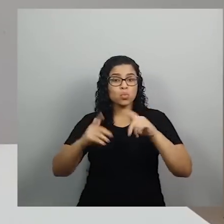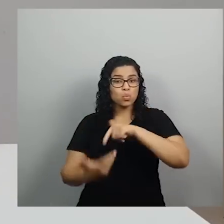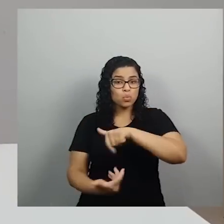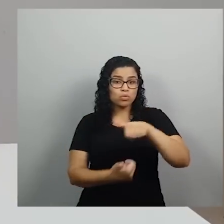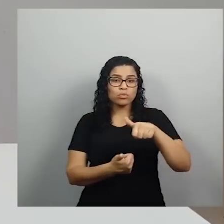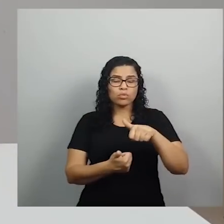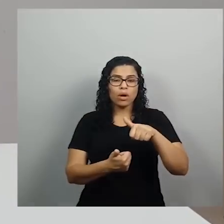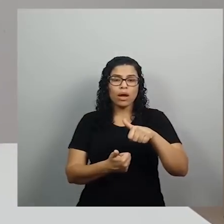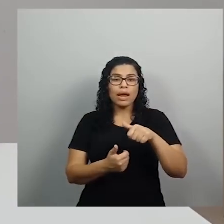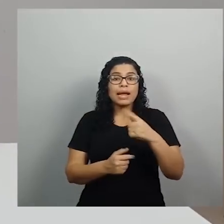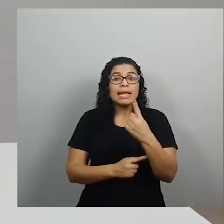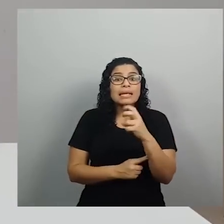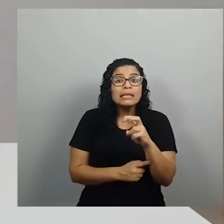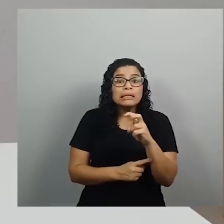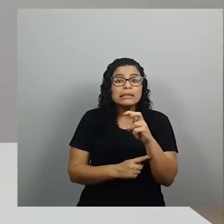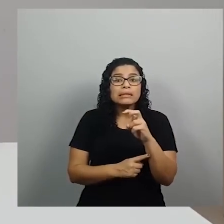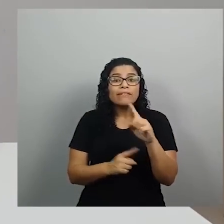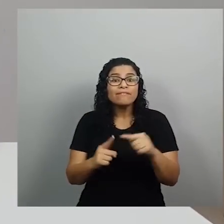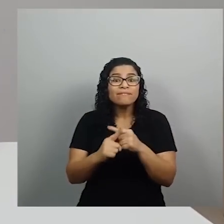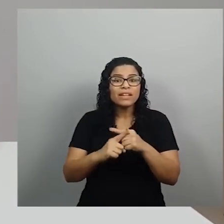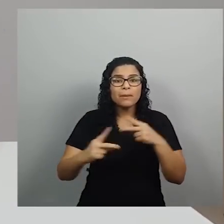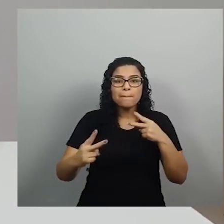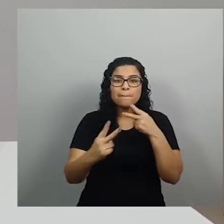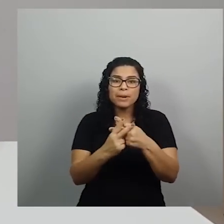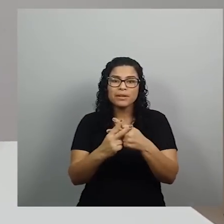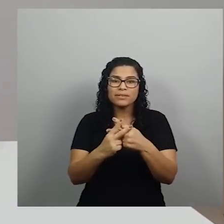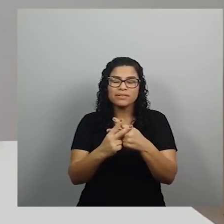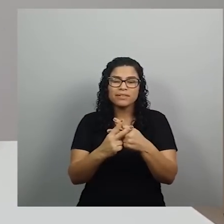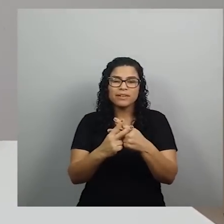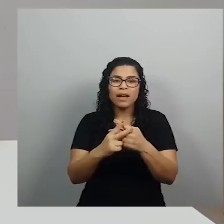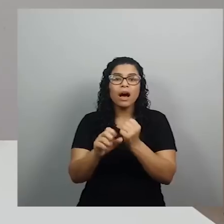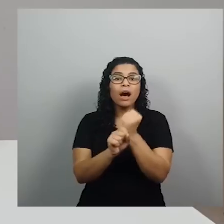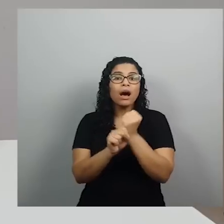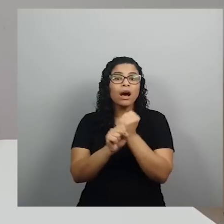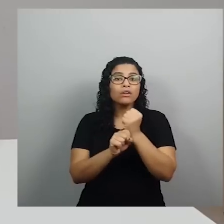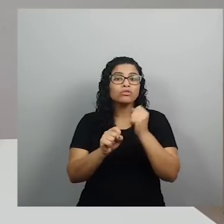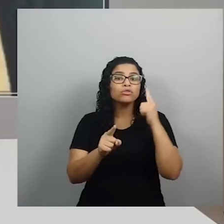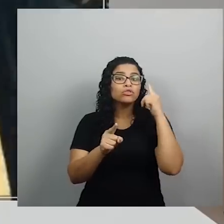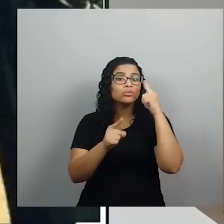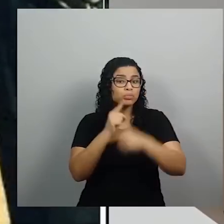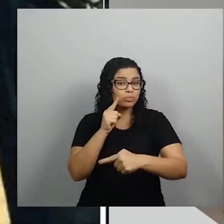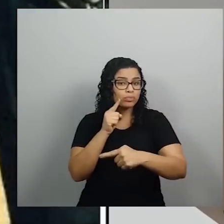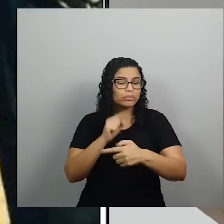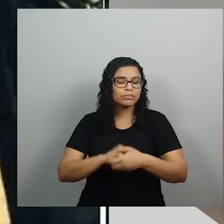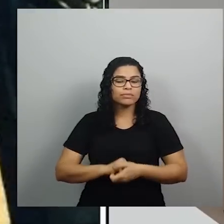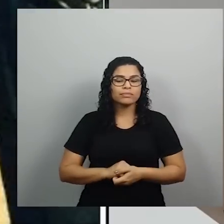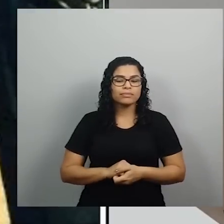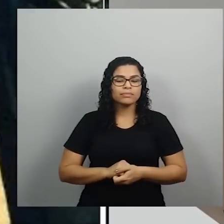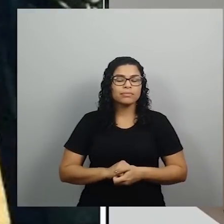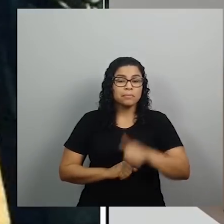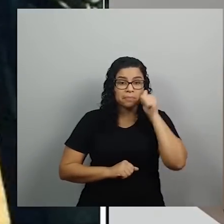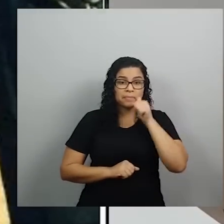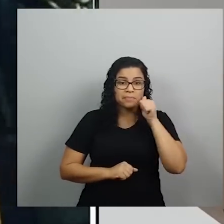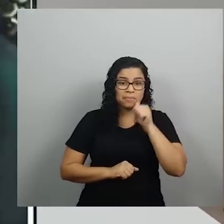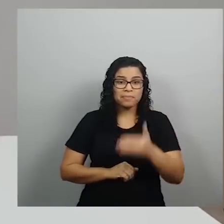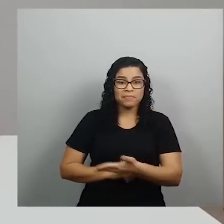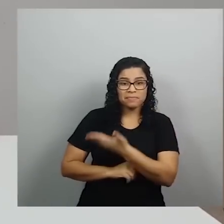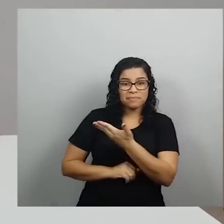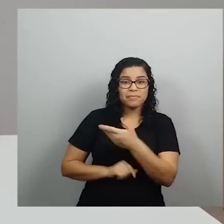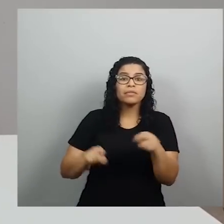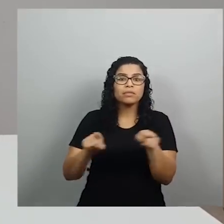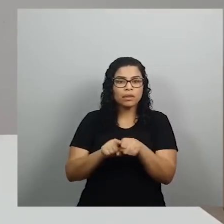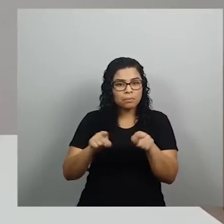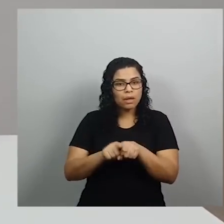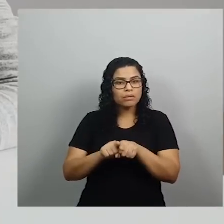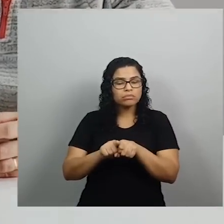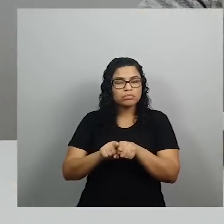15 vezes durante os anos de proibição. E Marileia, a Michael Jackson dos Santos, artilheira histórica